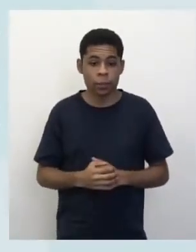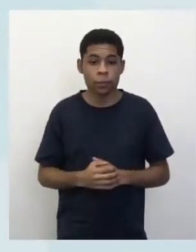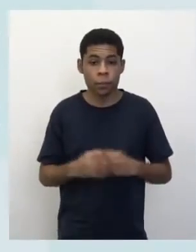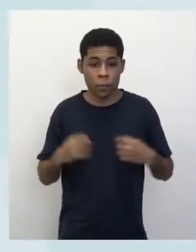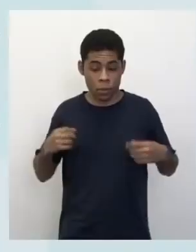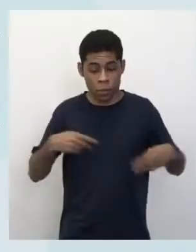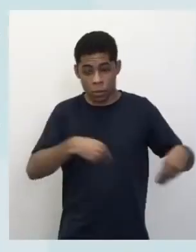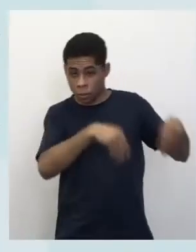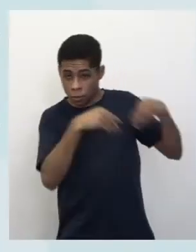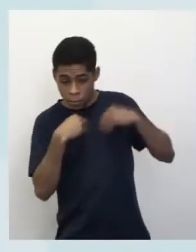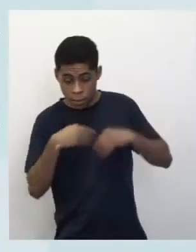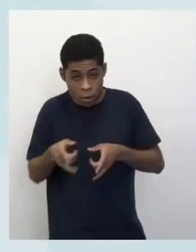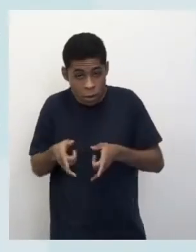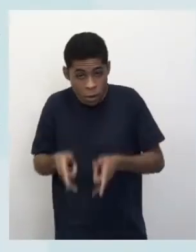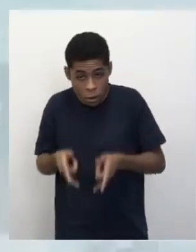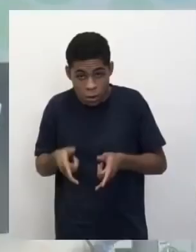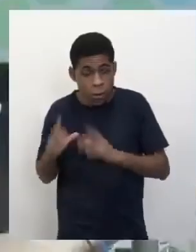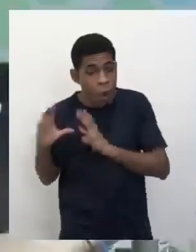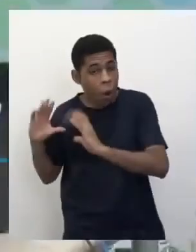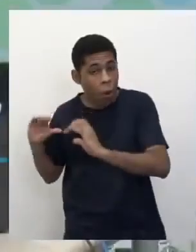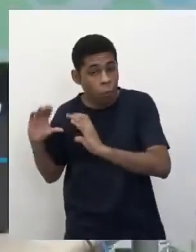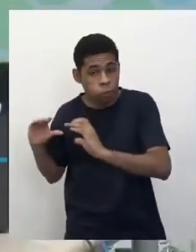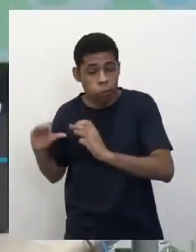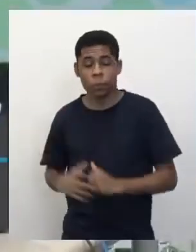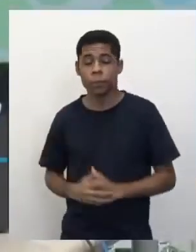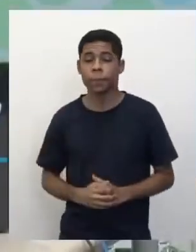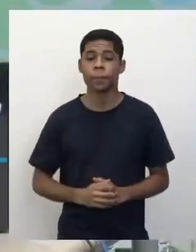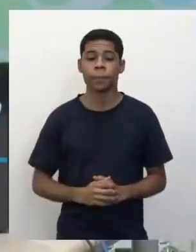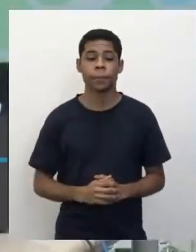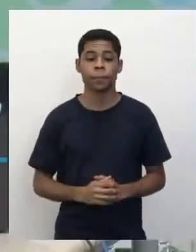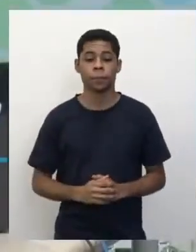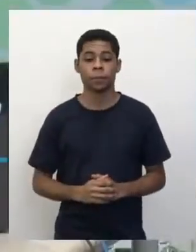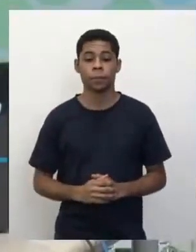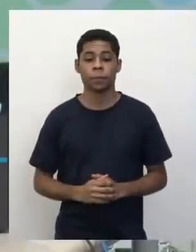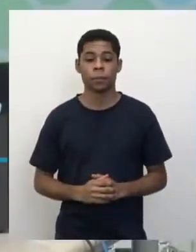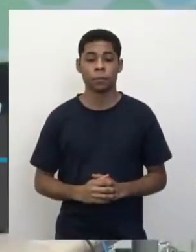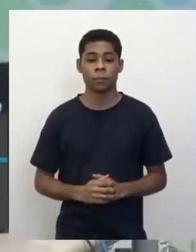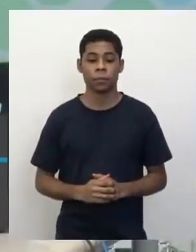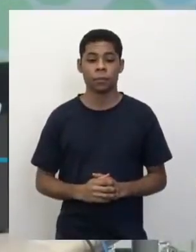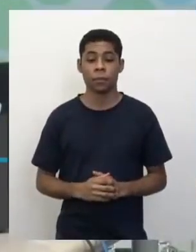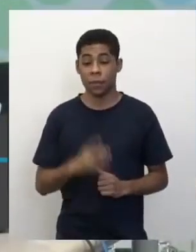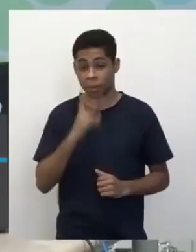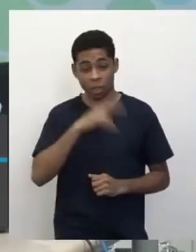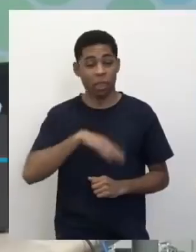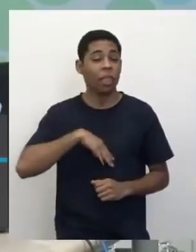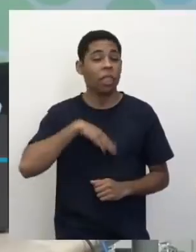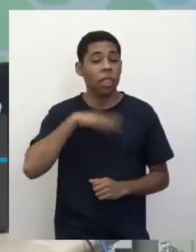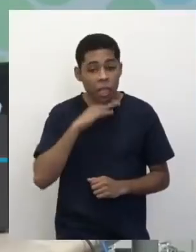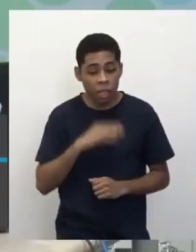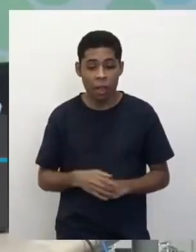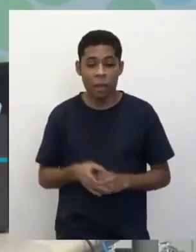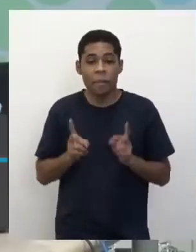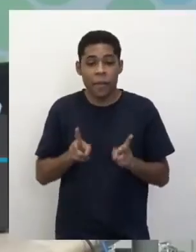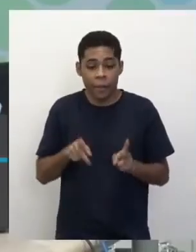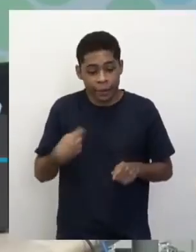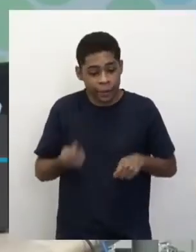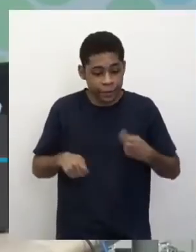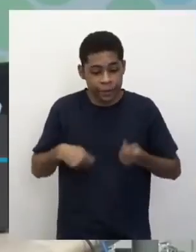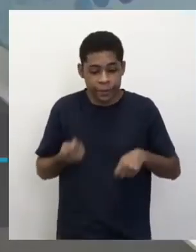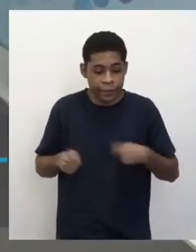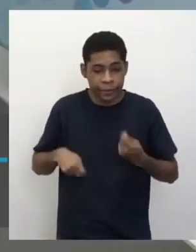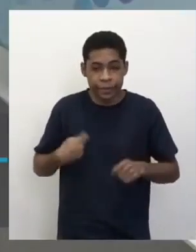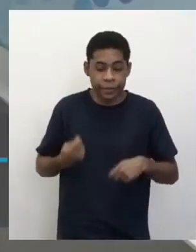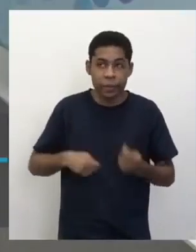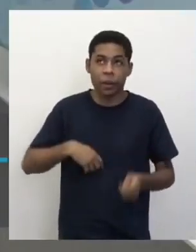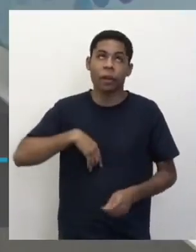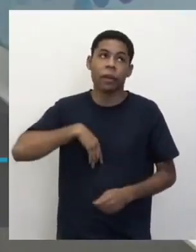coberta, cama, travesseiro. Vamos lá. Fica até meio enjoativo, né? A gente não está acostumada com texto assim, né, Dani?